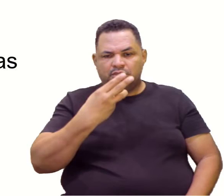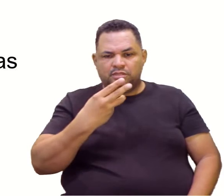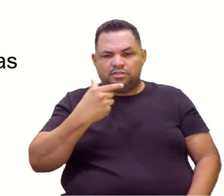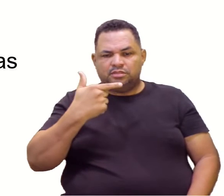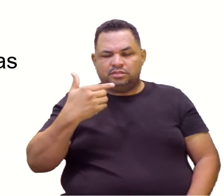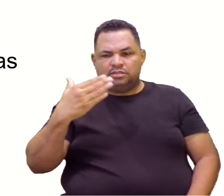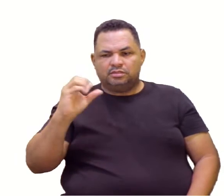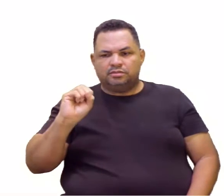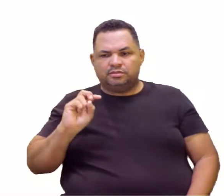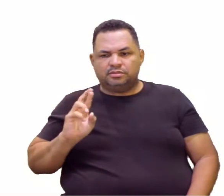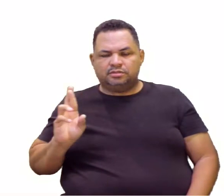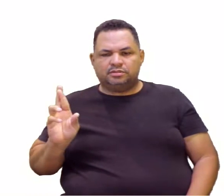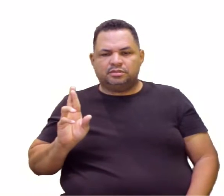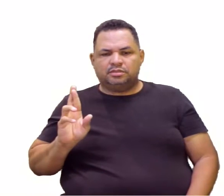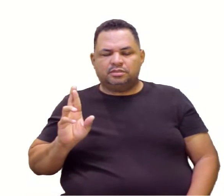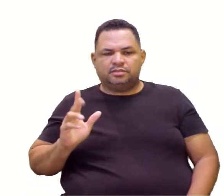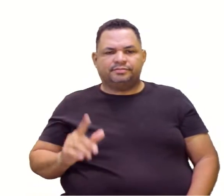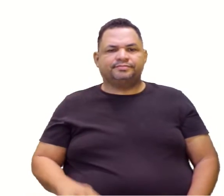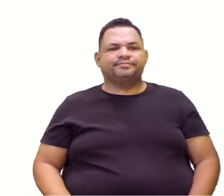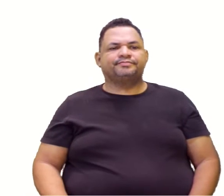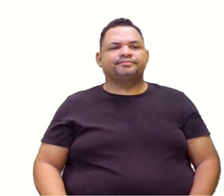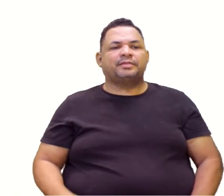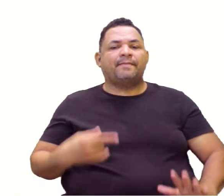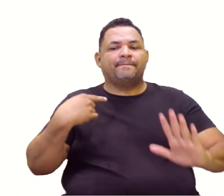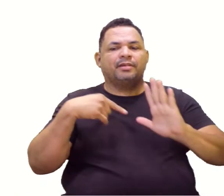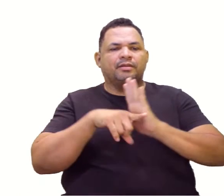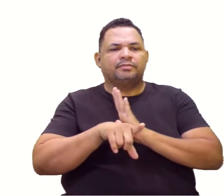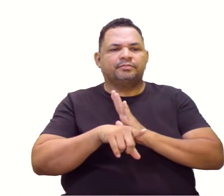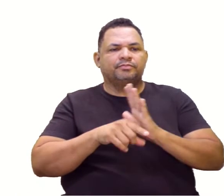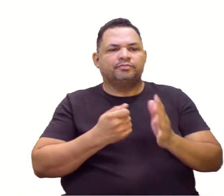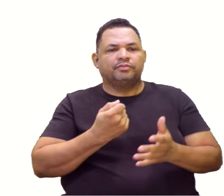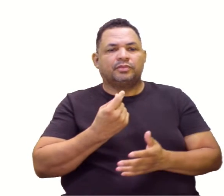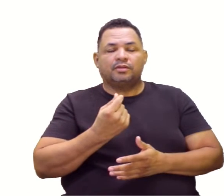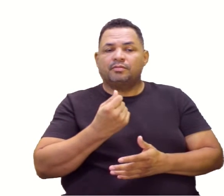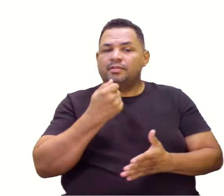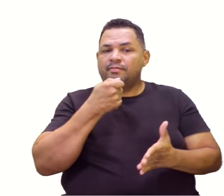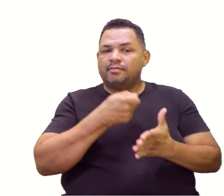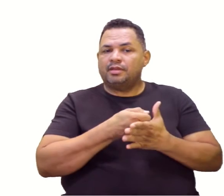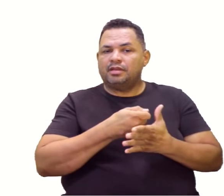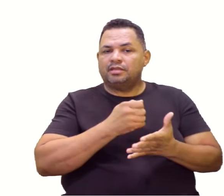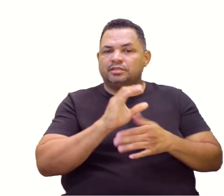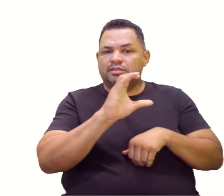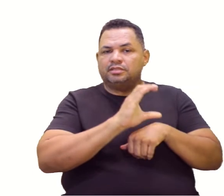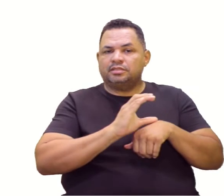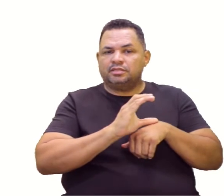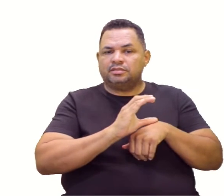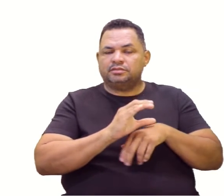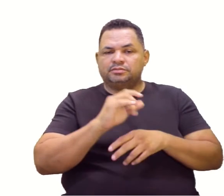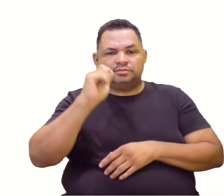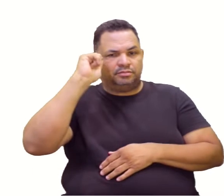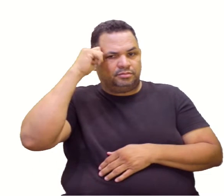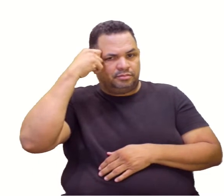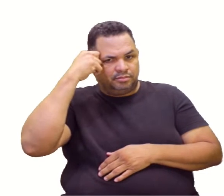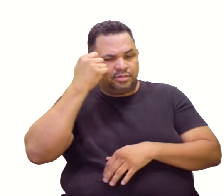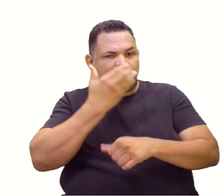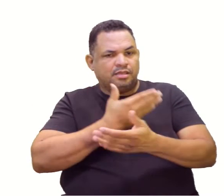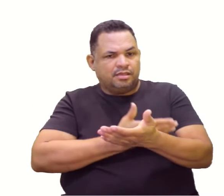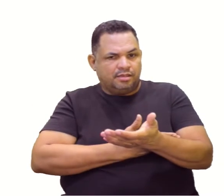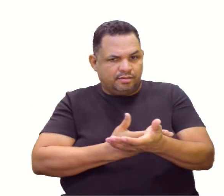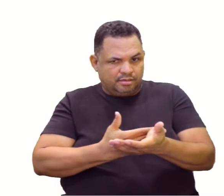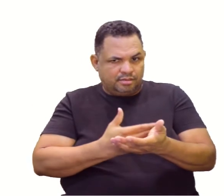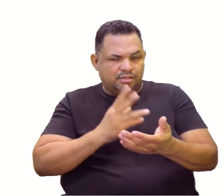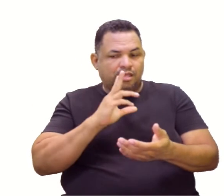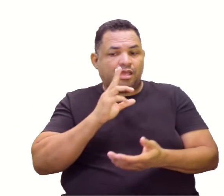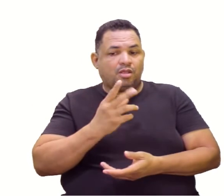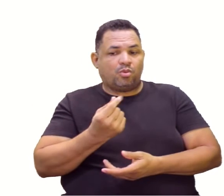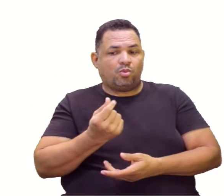reais. A parte cinza, certo. Vamos lá, o comando. O preço das tintas preta e branca é o mesmo. Legal.